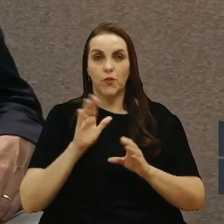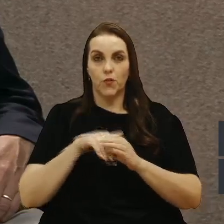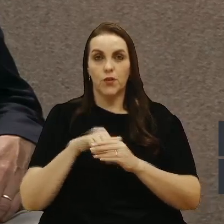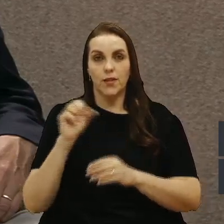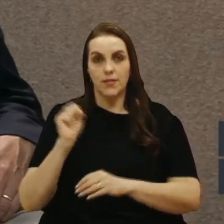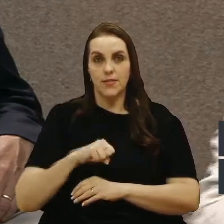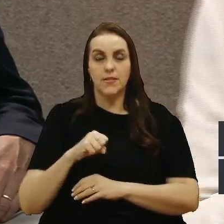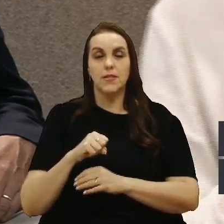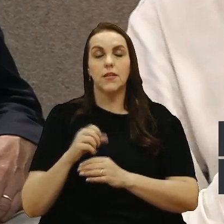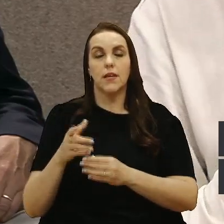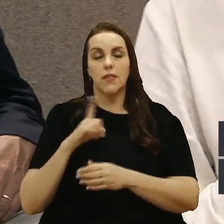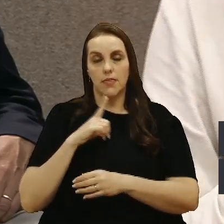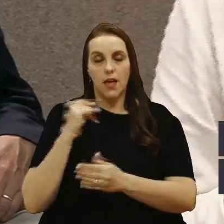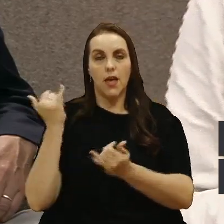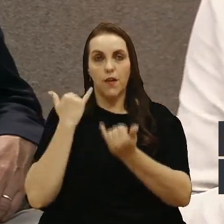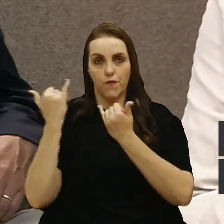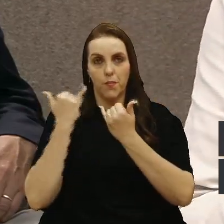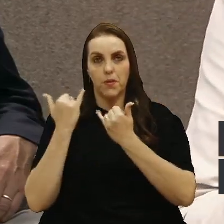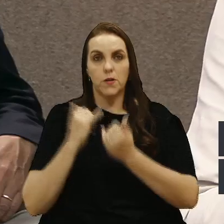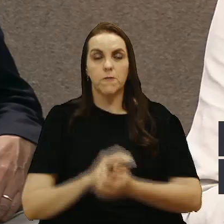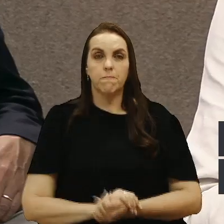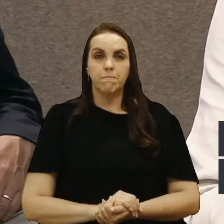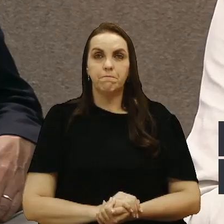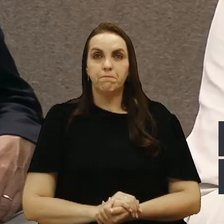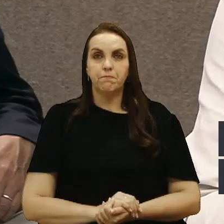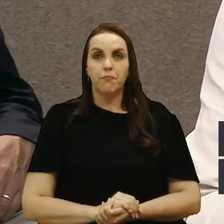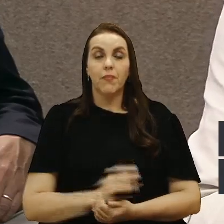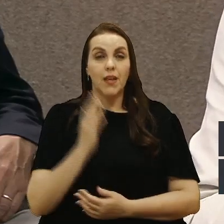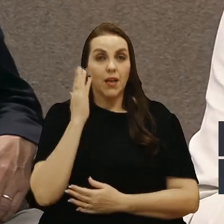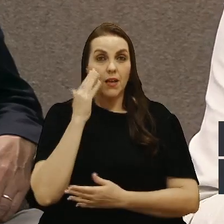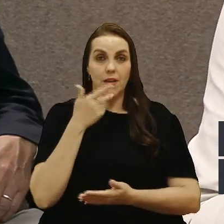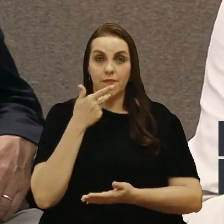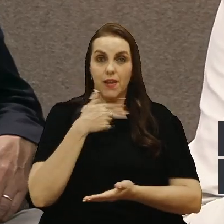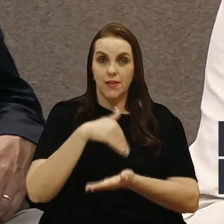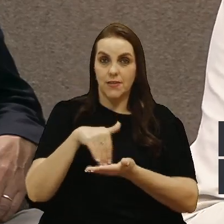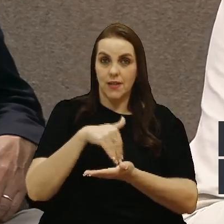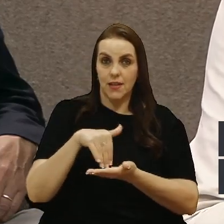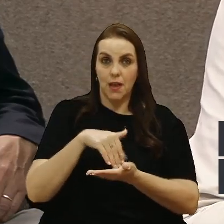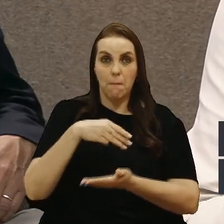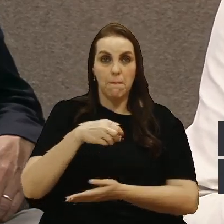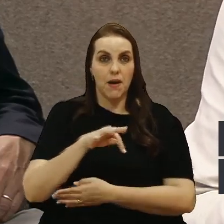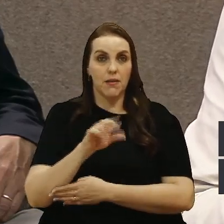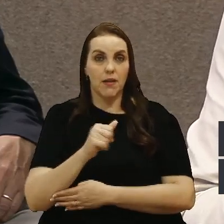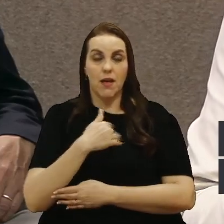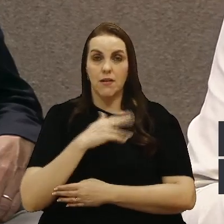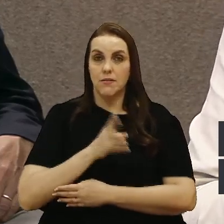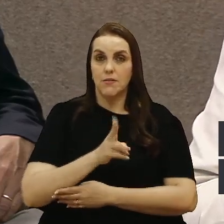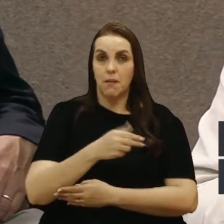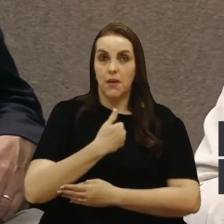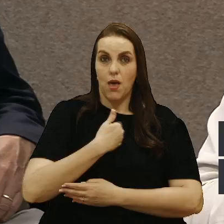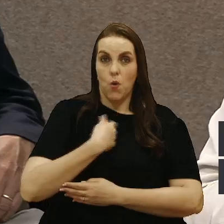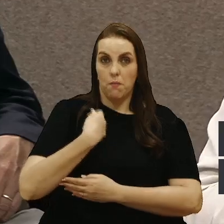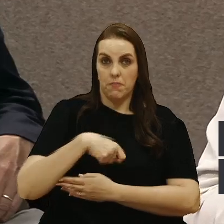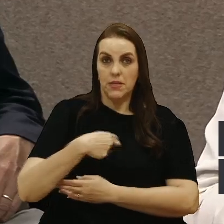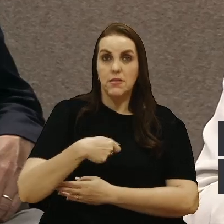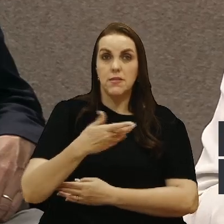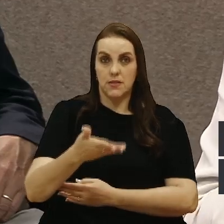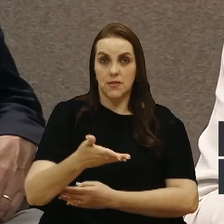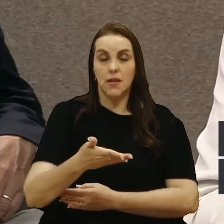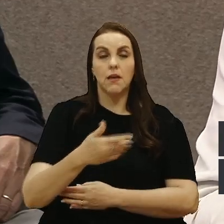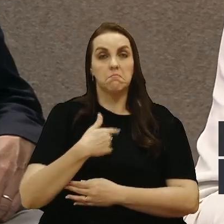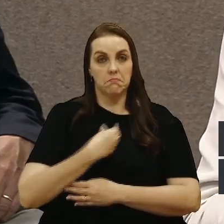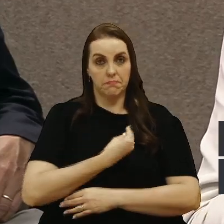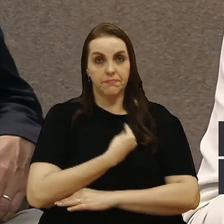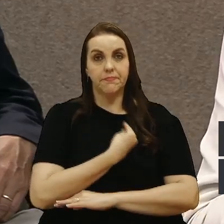as informações. Quero falar aqui da secretária Marta. Sempre que eu precisei da secretária, ela estava lá